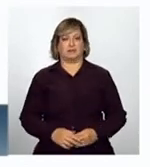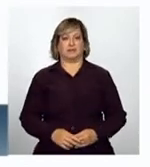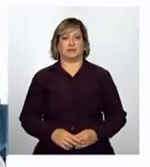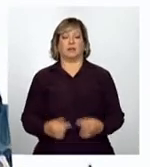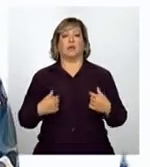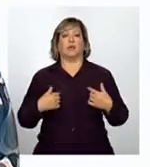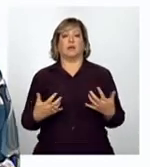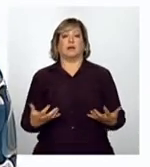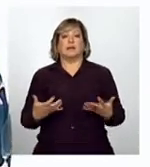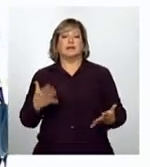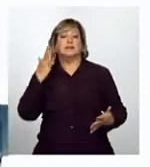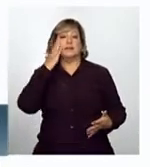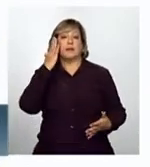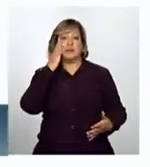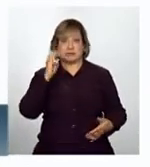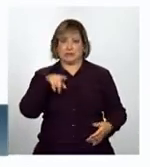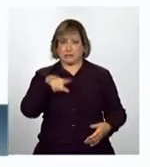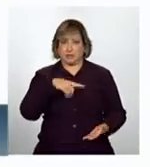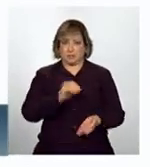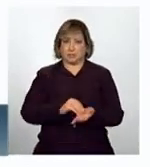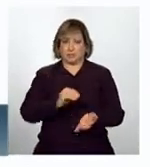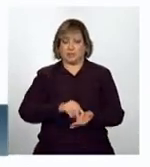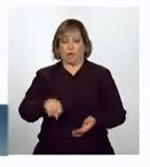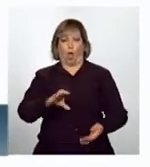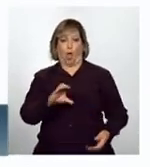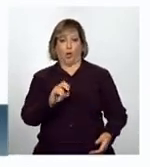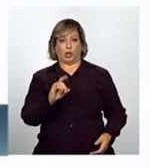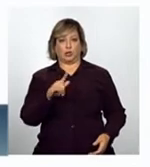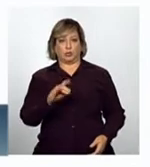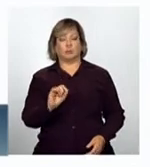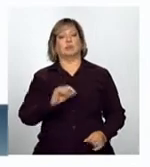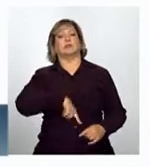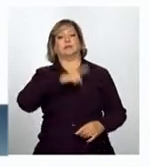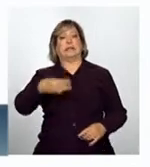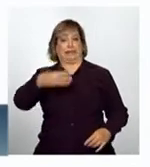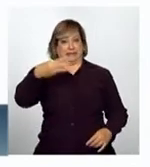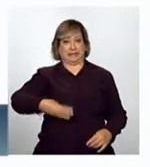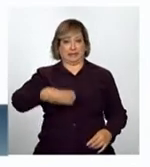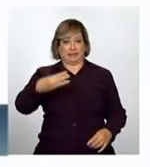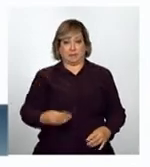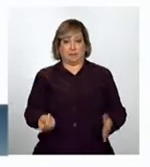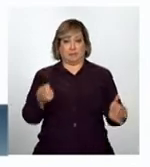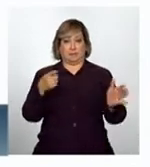Eu queria saber se isso está mantido no código. E uma terceira pergunta